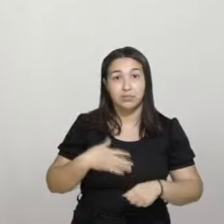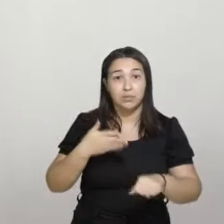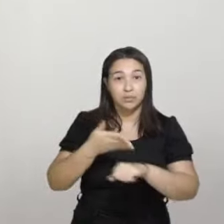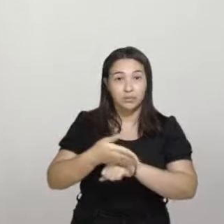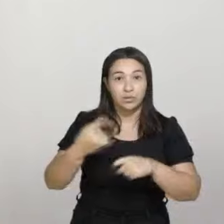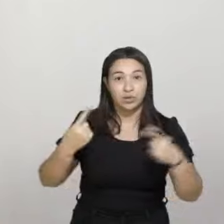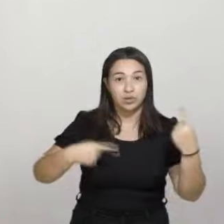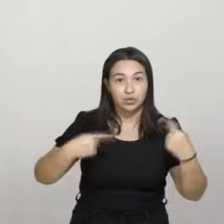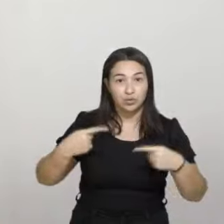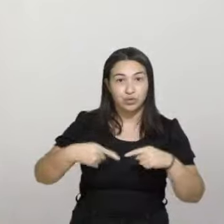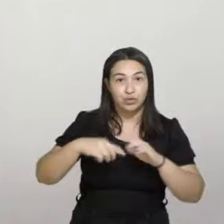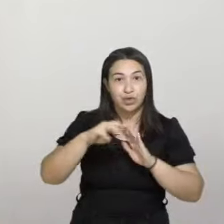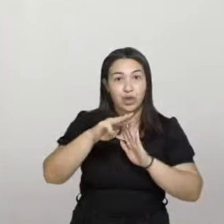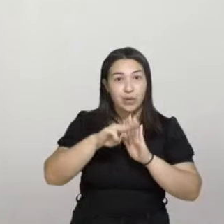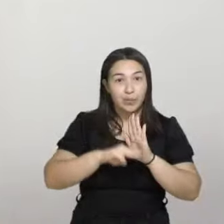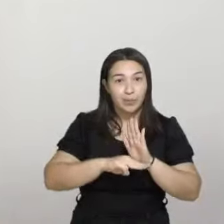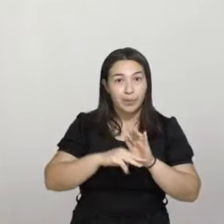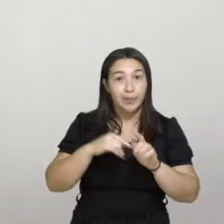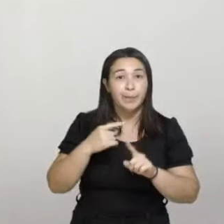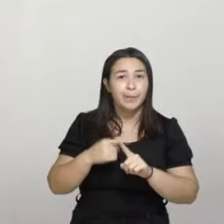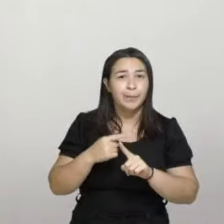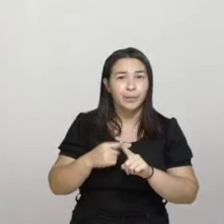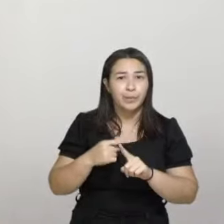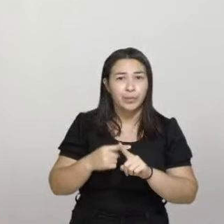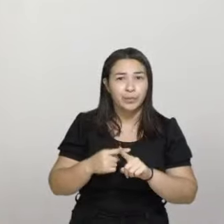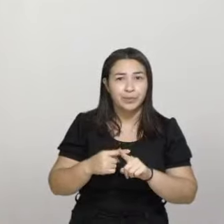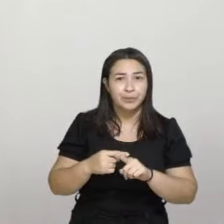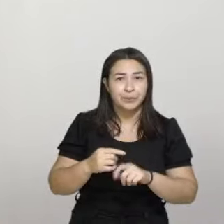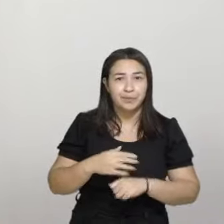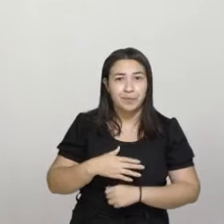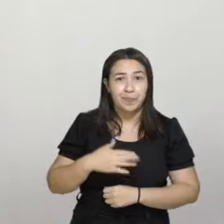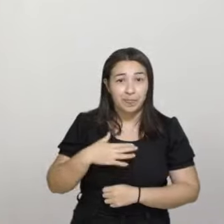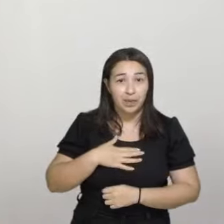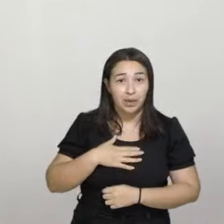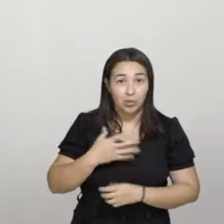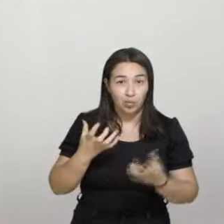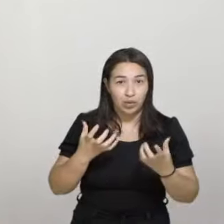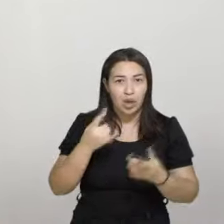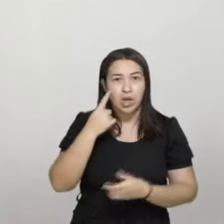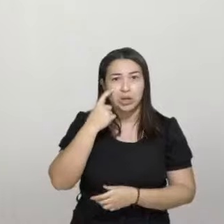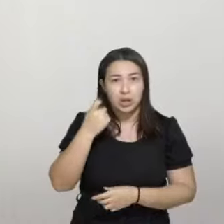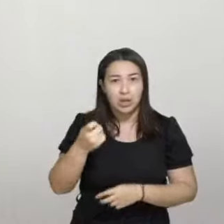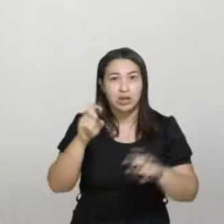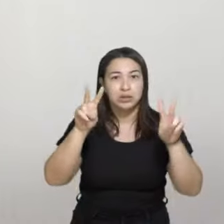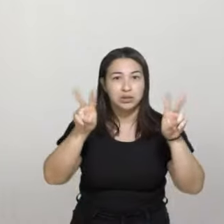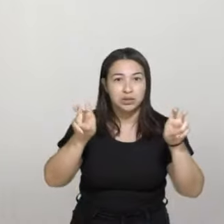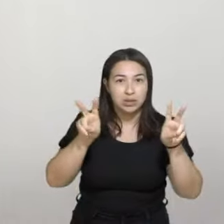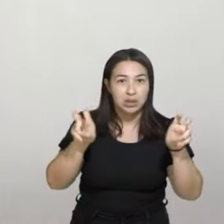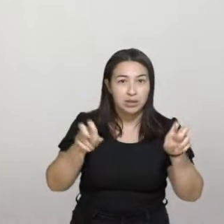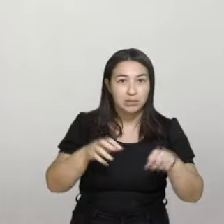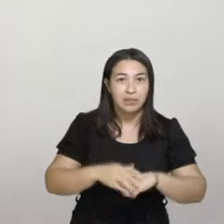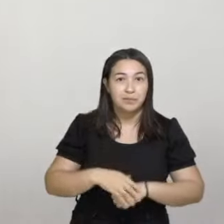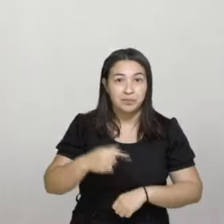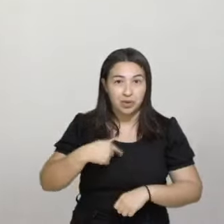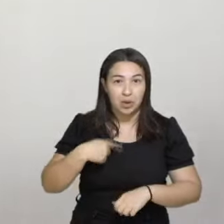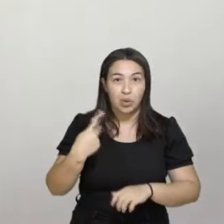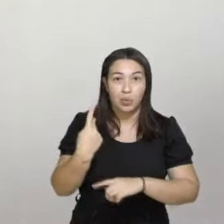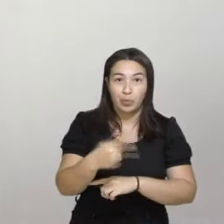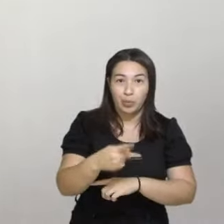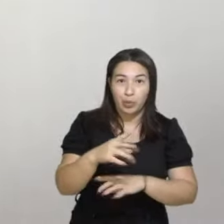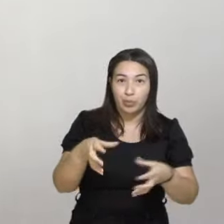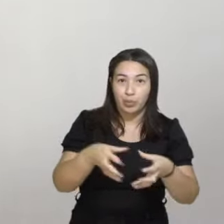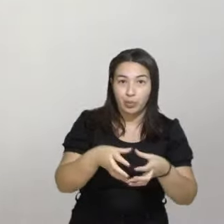porque eu tenho interesse sobre esse tema, não componho a Comissão de Constituição e Justiça